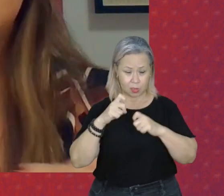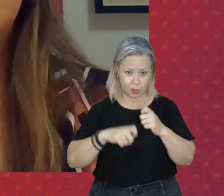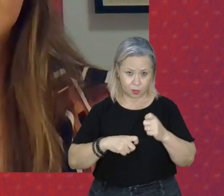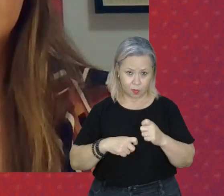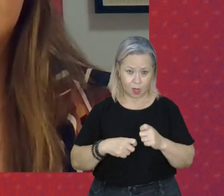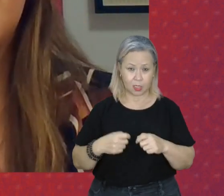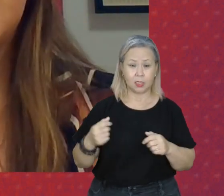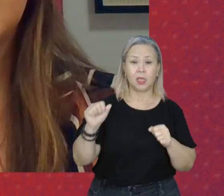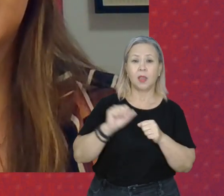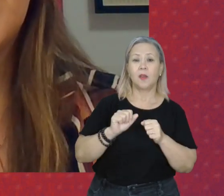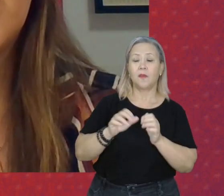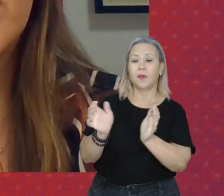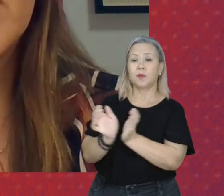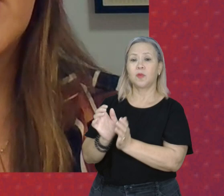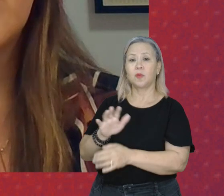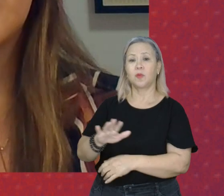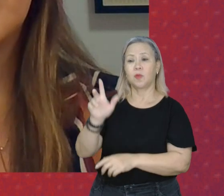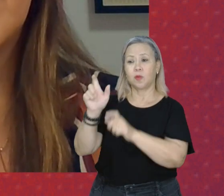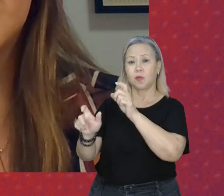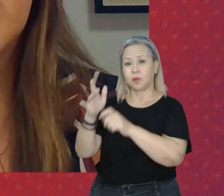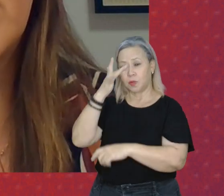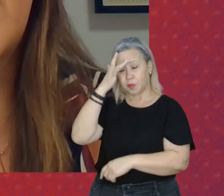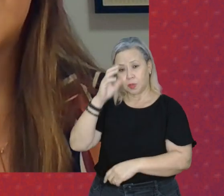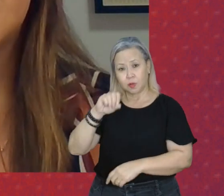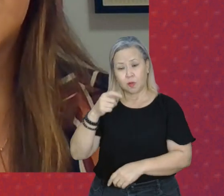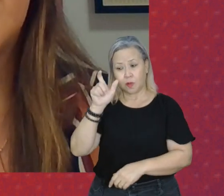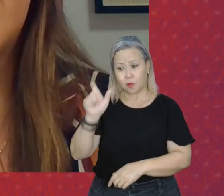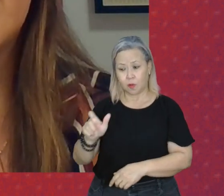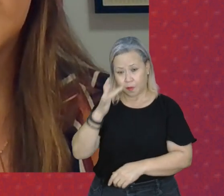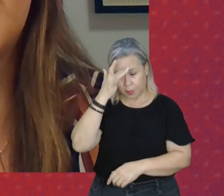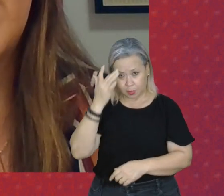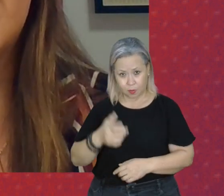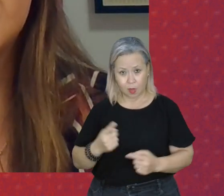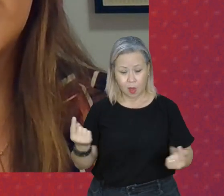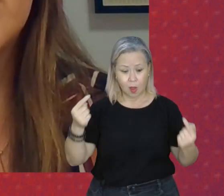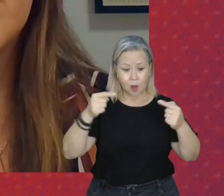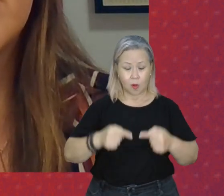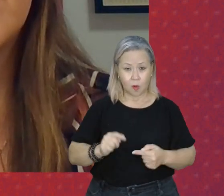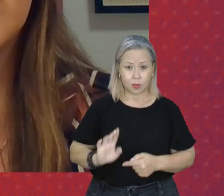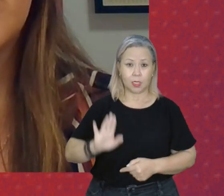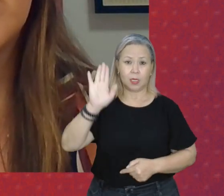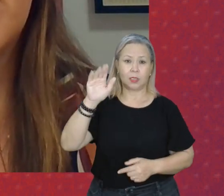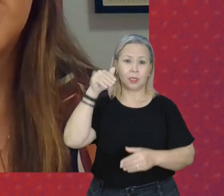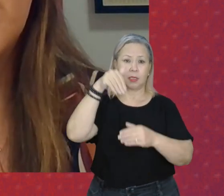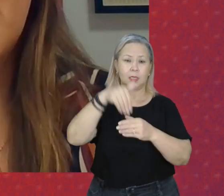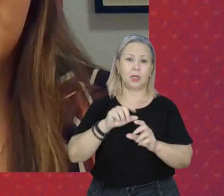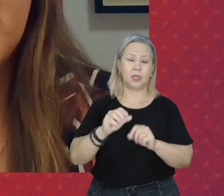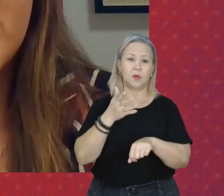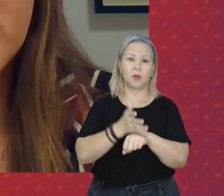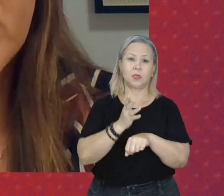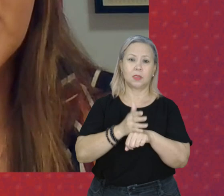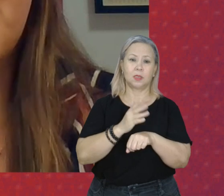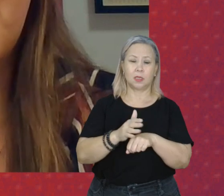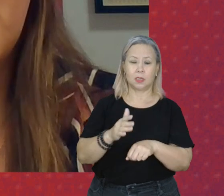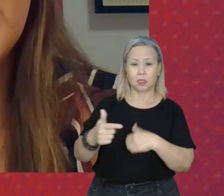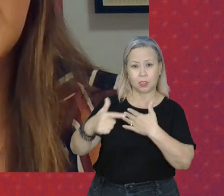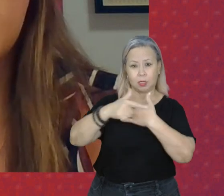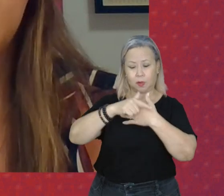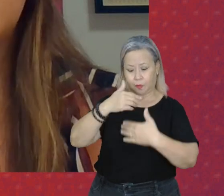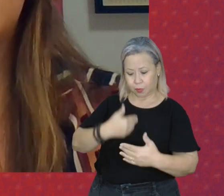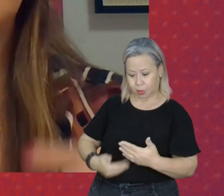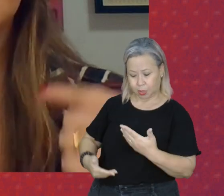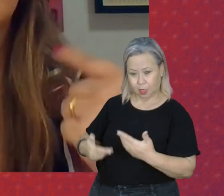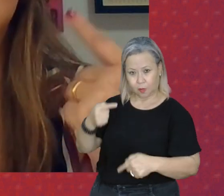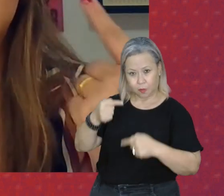pessoas, diretamente ou por meio de terceiros, contra candidatas, eleitas, nomeadas ou exercício de função política